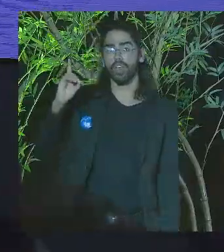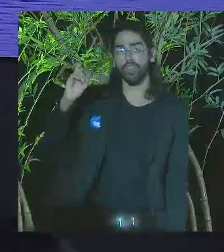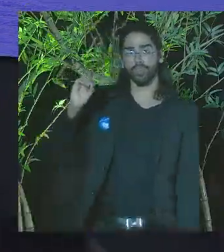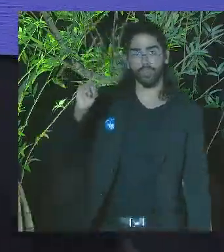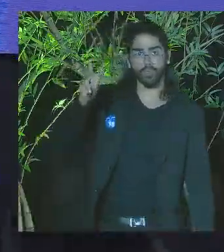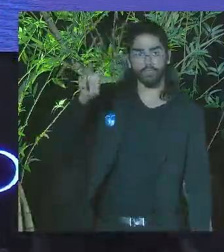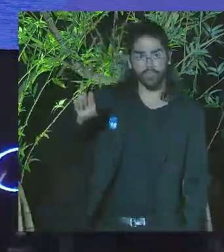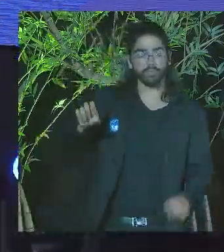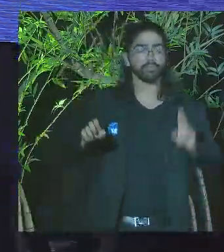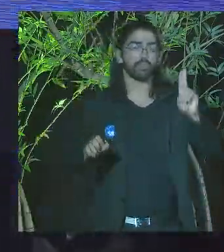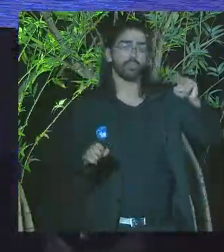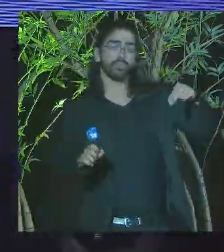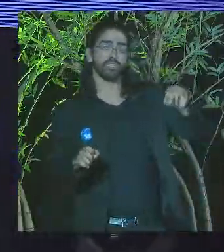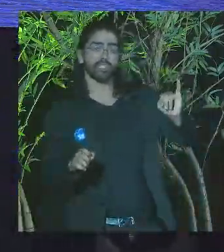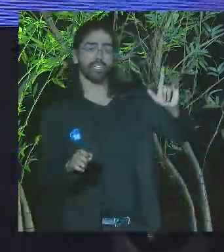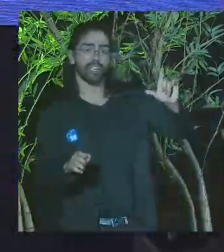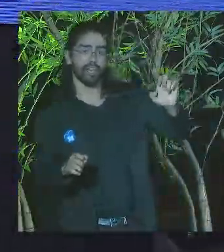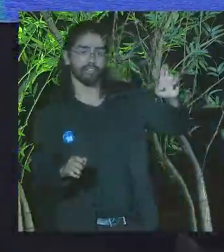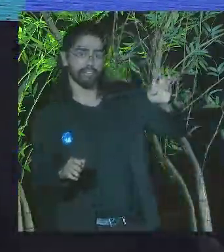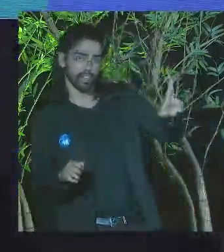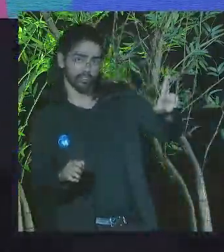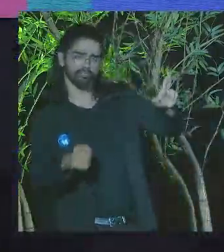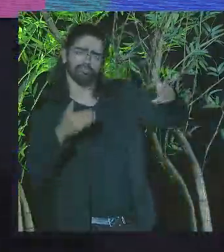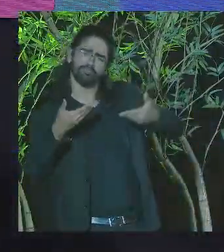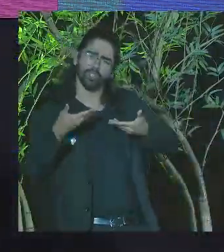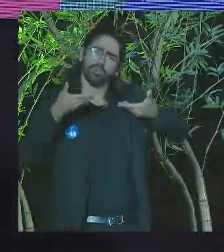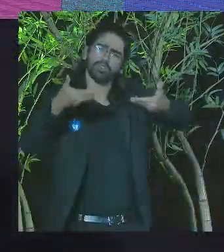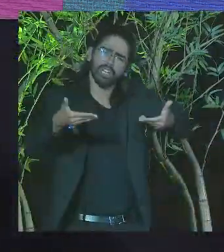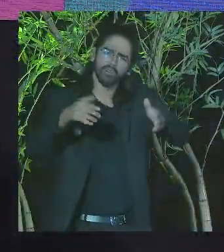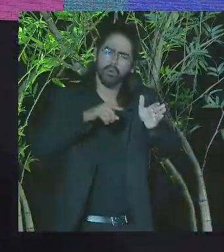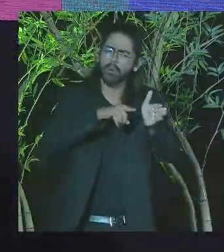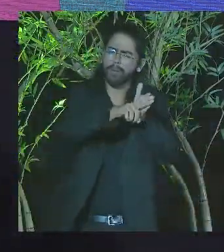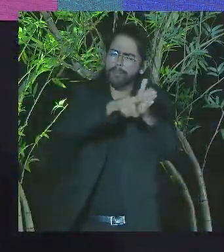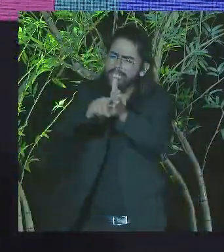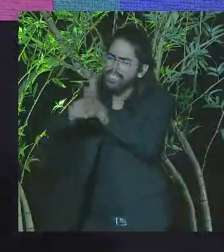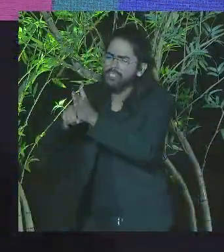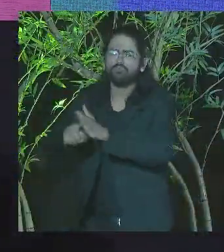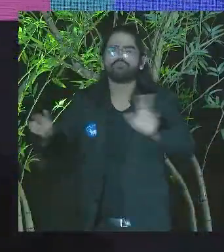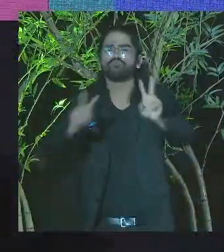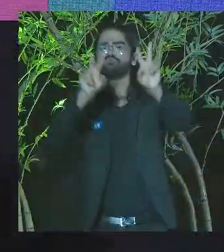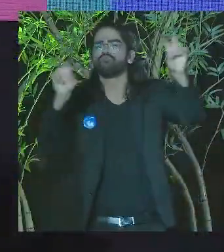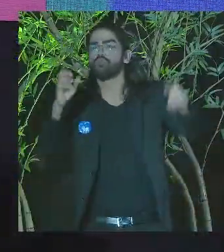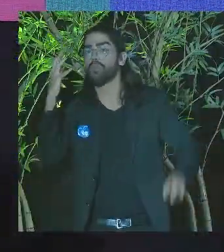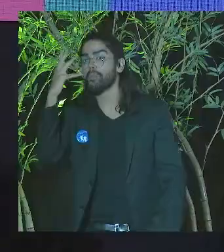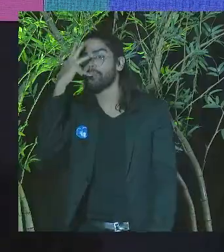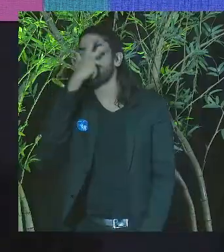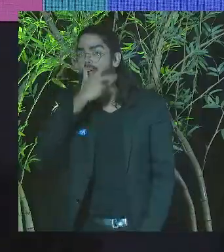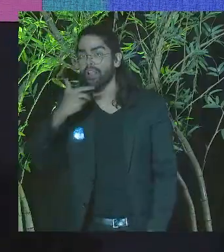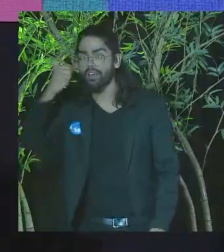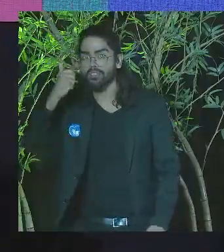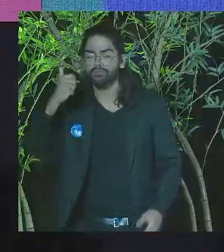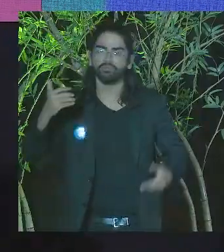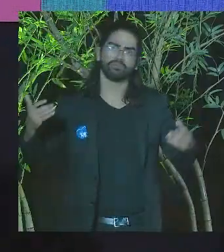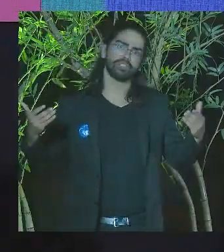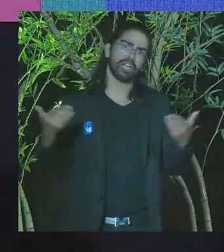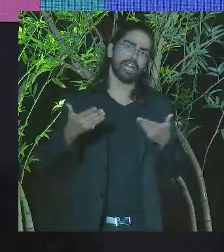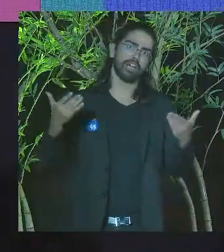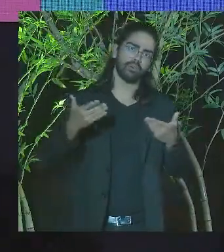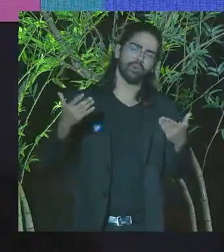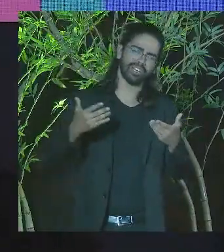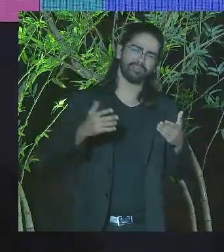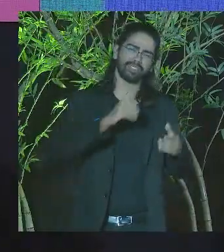junto com a Unilever, para participar de uma nova pesquisa sobre beleza, que foi recriada agora com 20 anos de